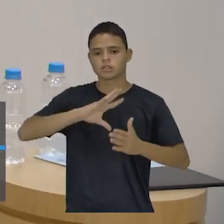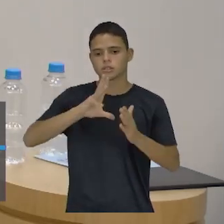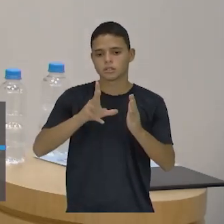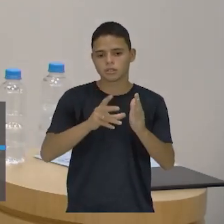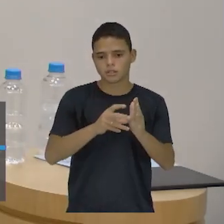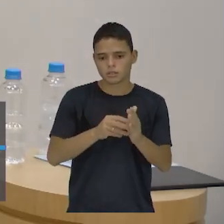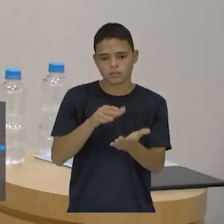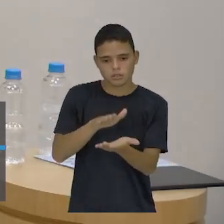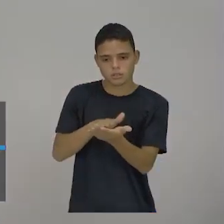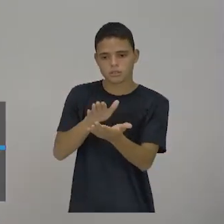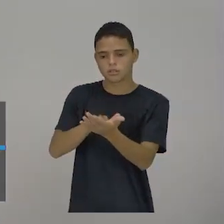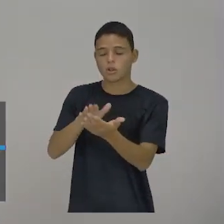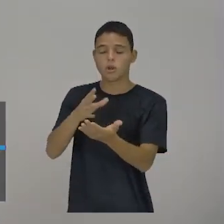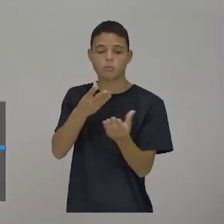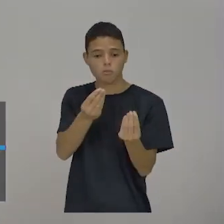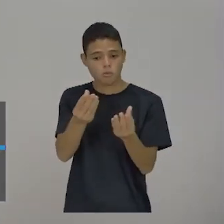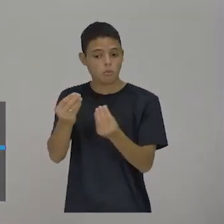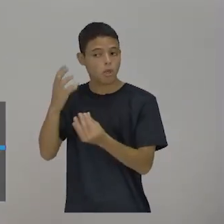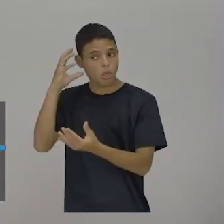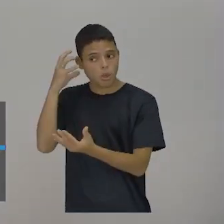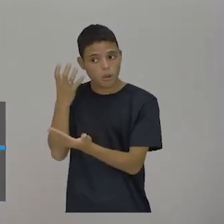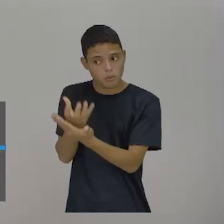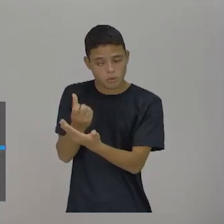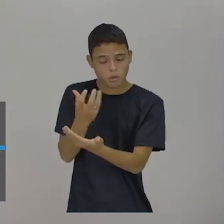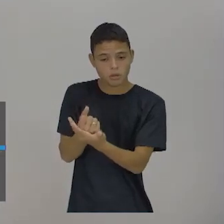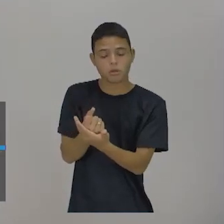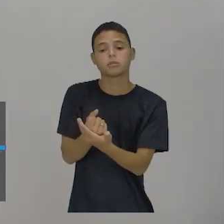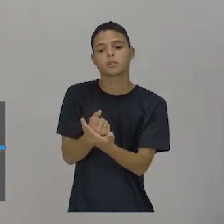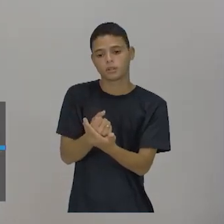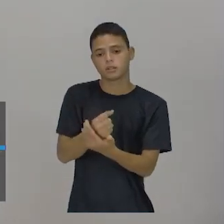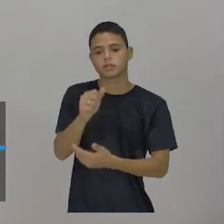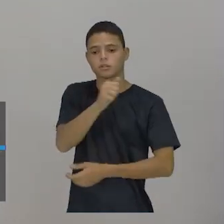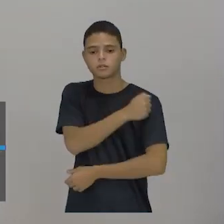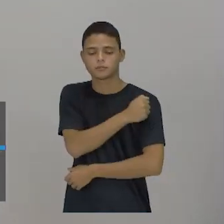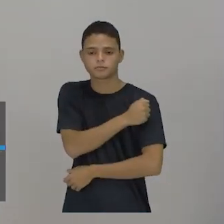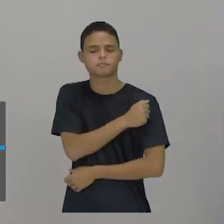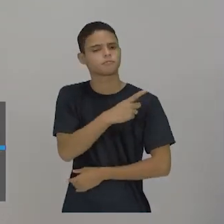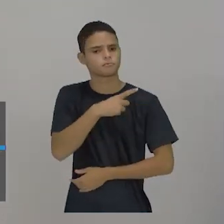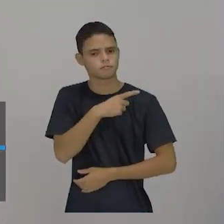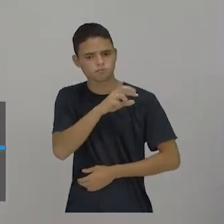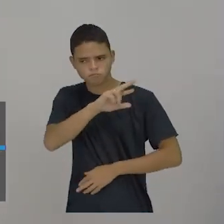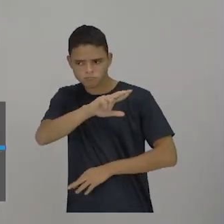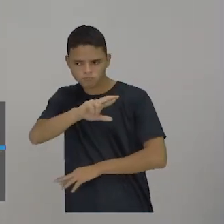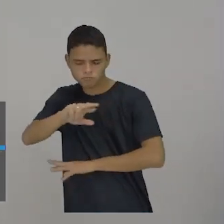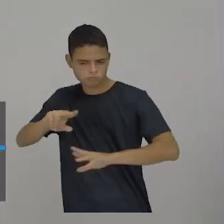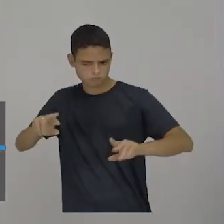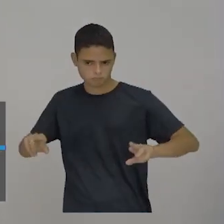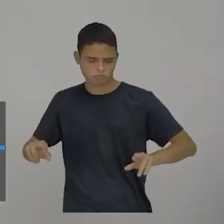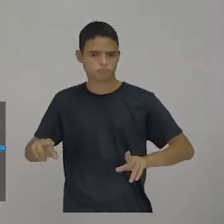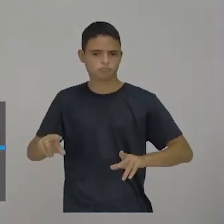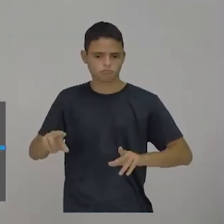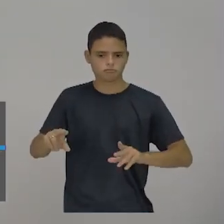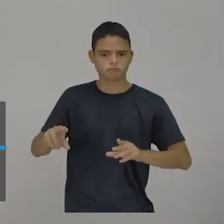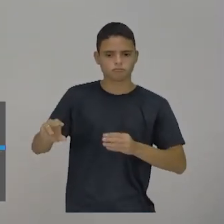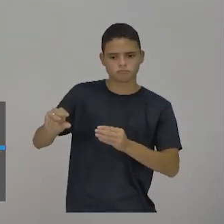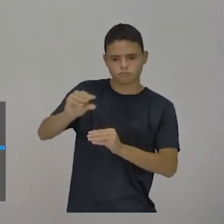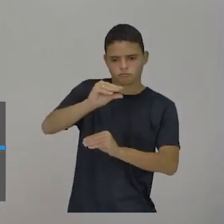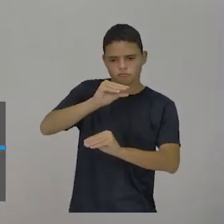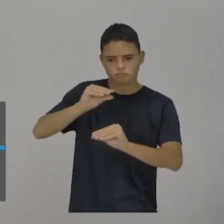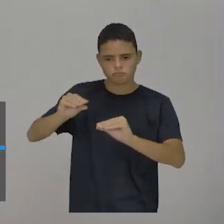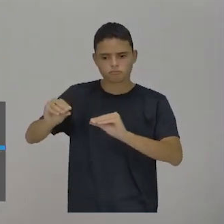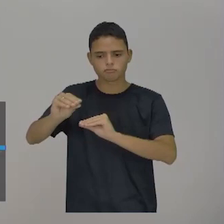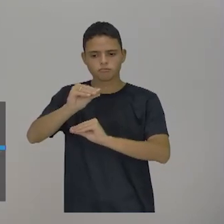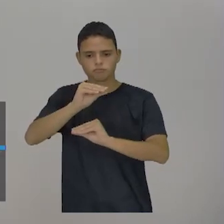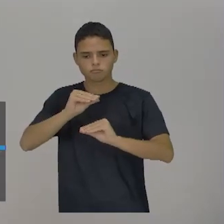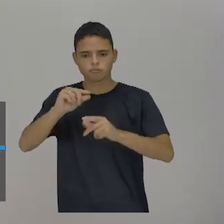aluna, professora. Nossa, realmente, a Maria Eduarda, ela caprichou. Tinha outros sons, efeitos sonoros, mas aí, por conta dos direitos, até tiveram